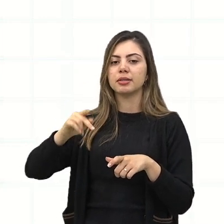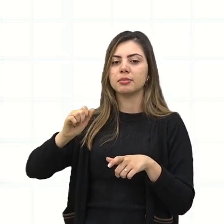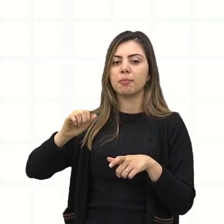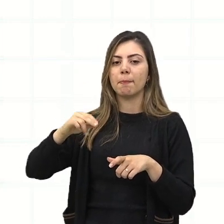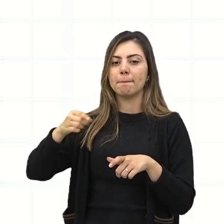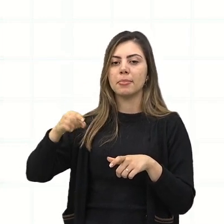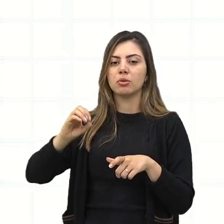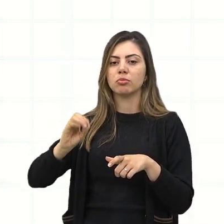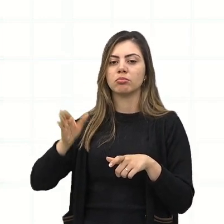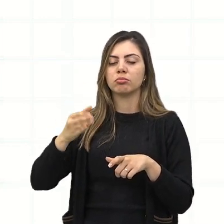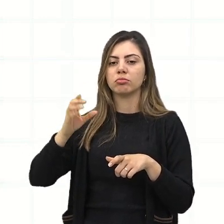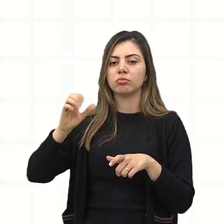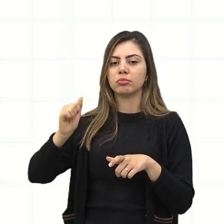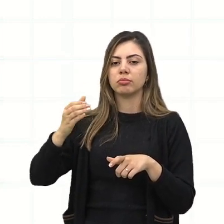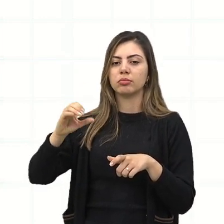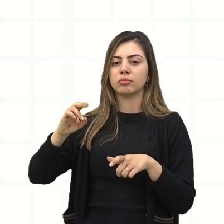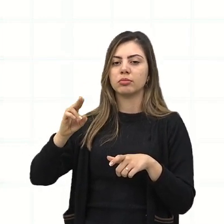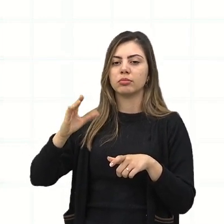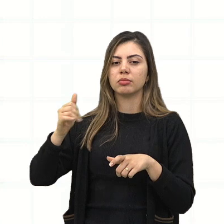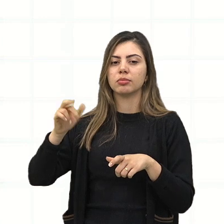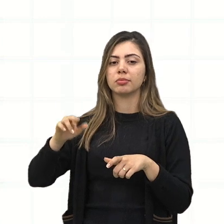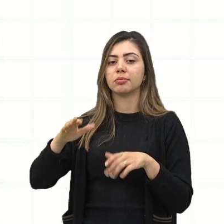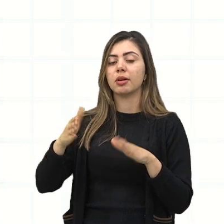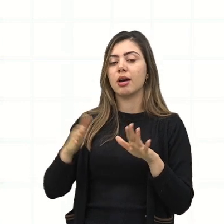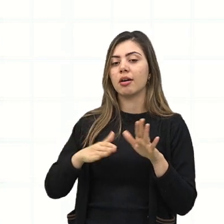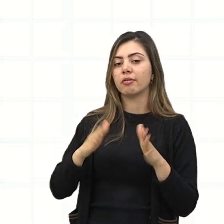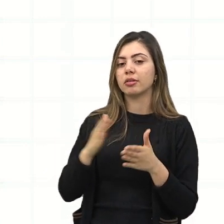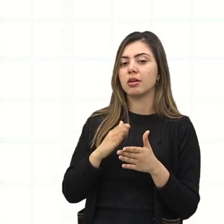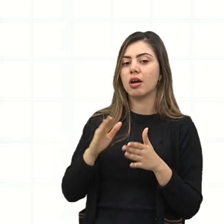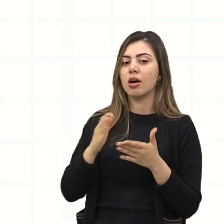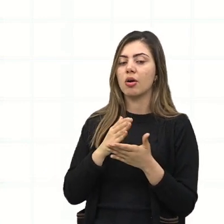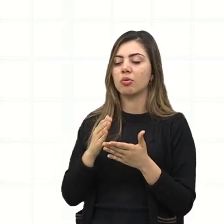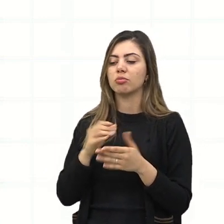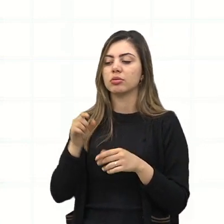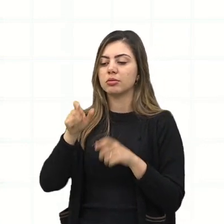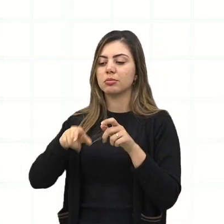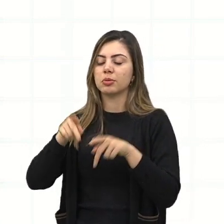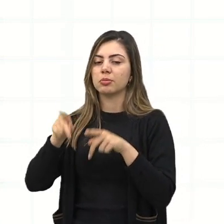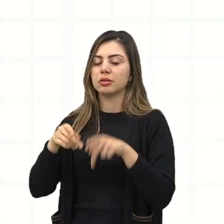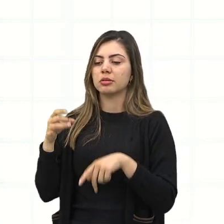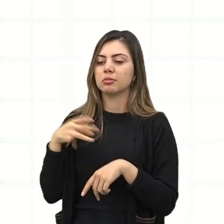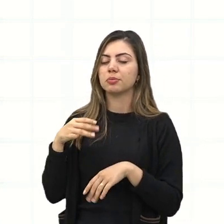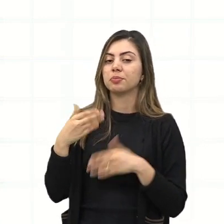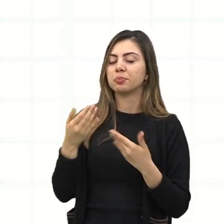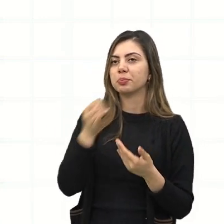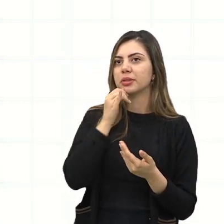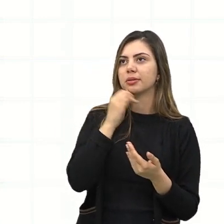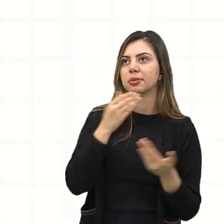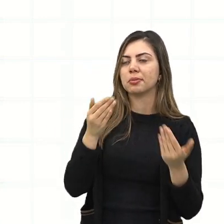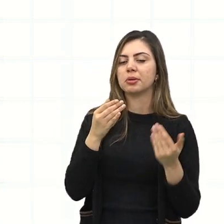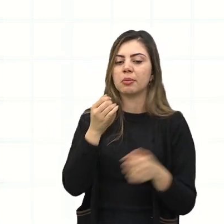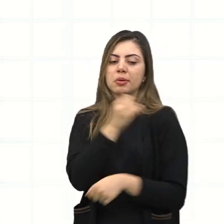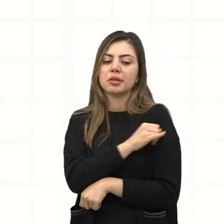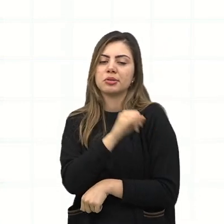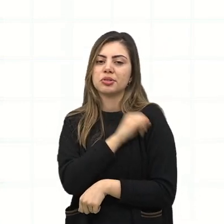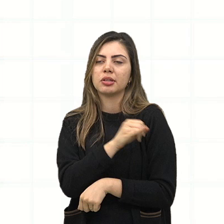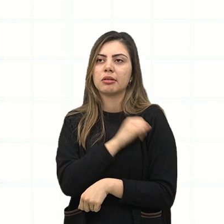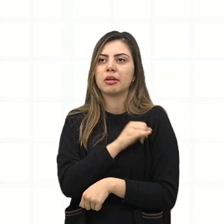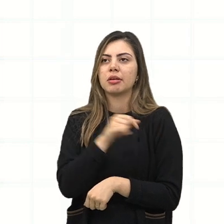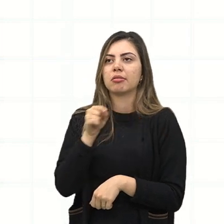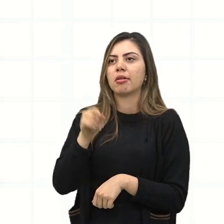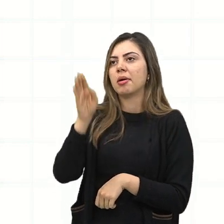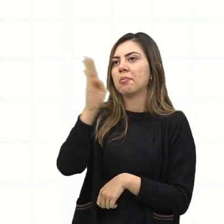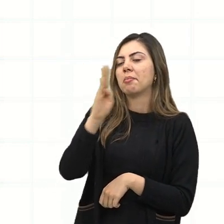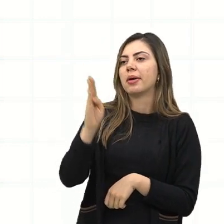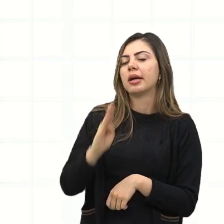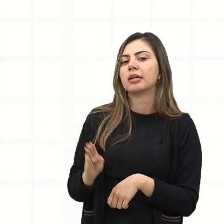propaganda comercial, dando algumas extremações nervosas. Como eu dissesse, o Rio de Janeiro e vários lugares do Brasil só não